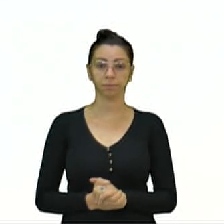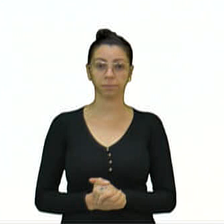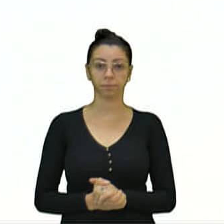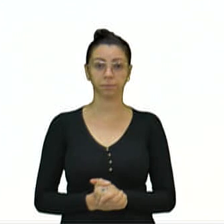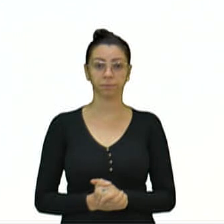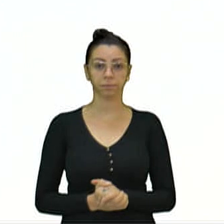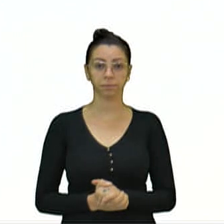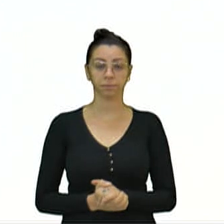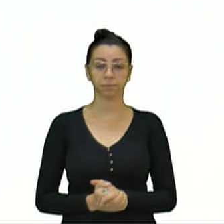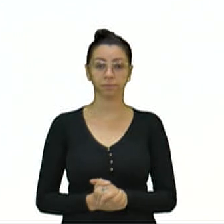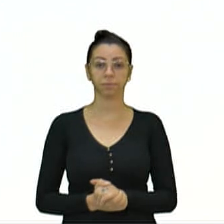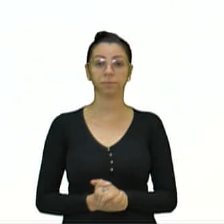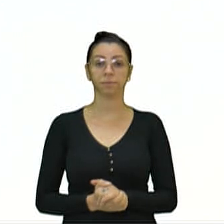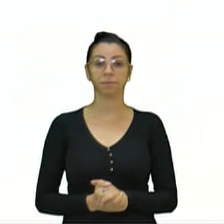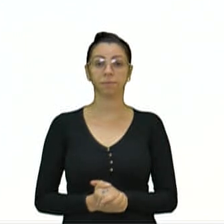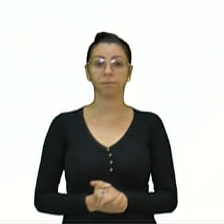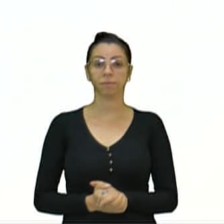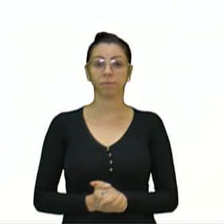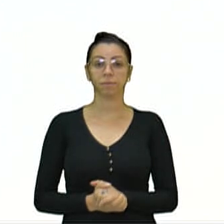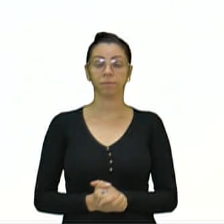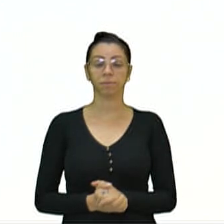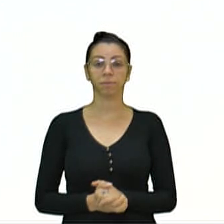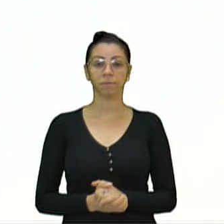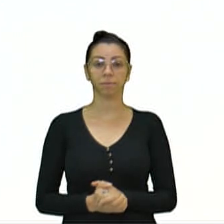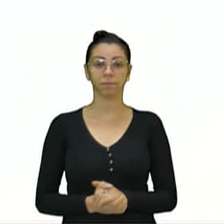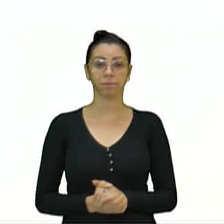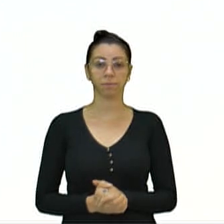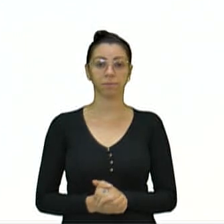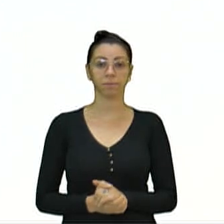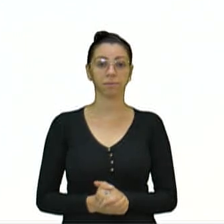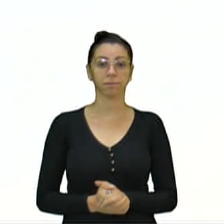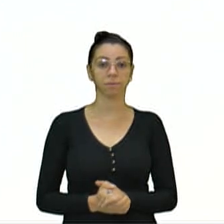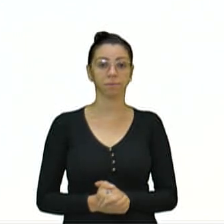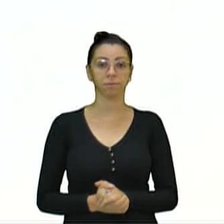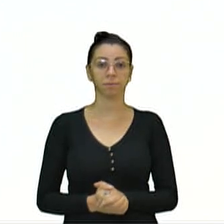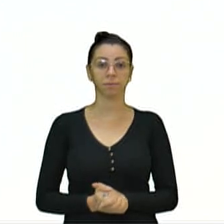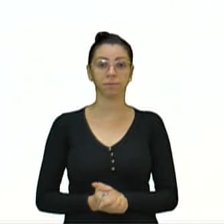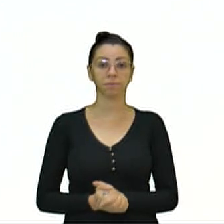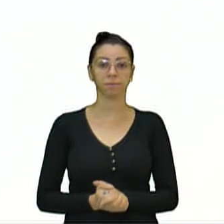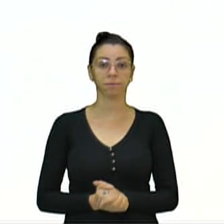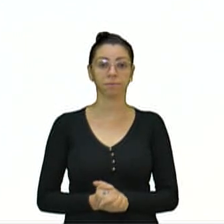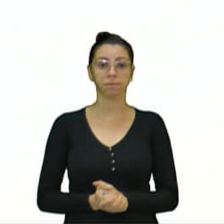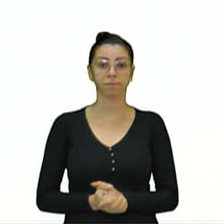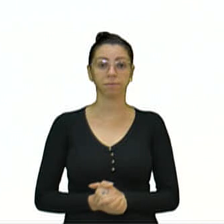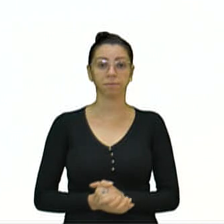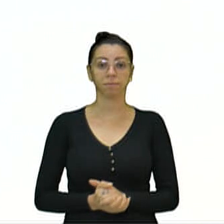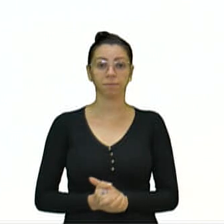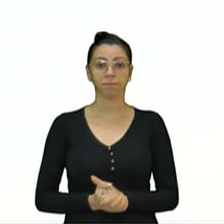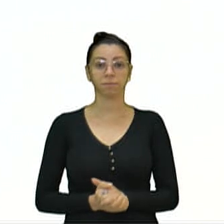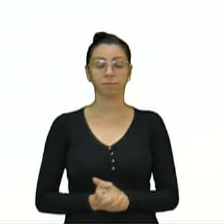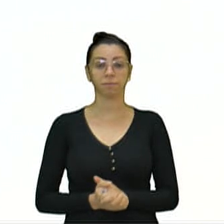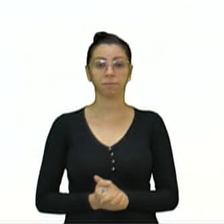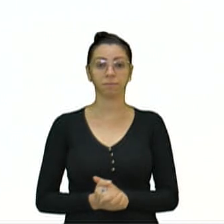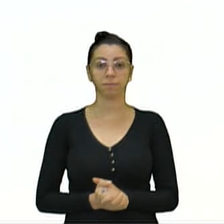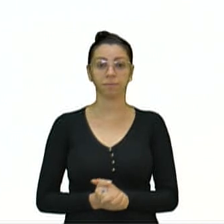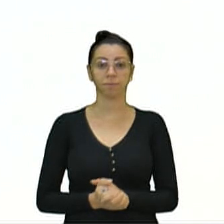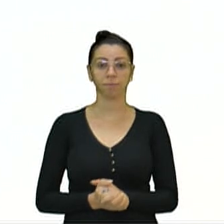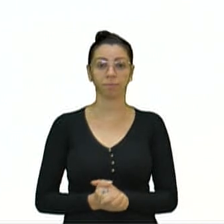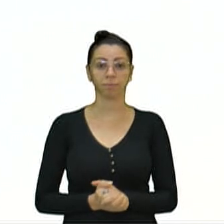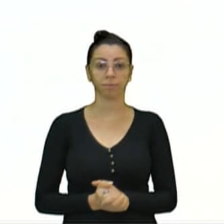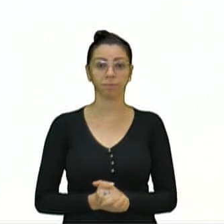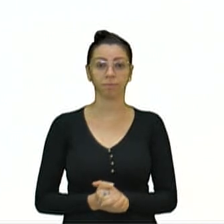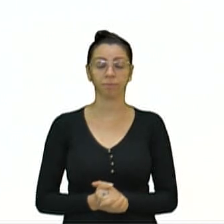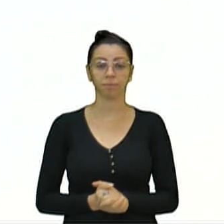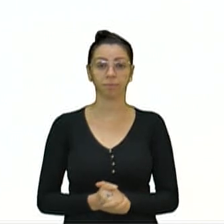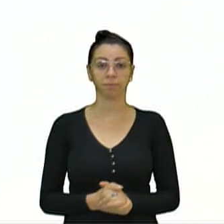Coca-Cola during Christmas time. The bears, the animation, everything is really cute. Ela aqui está falando